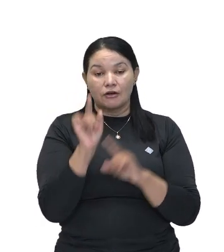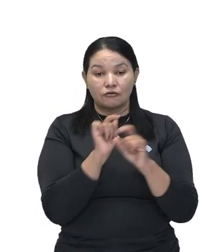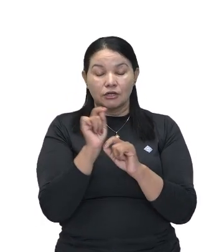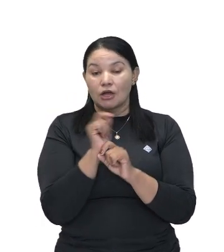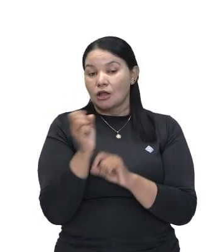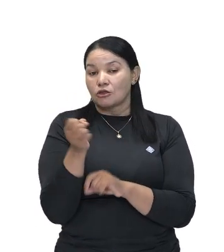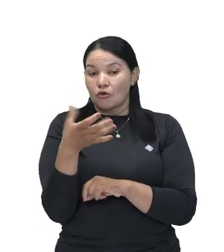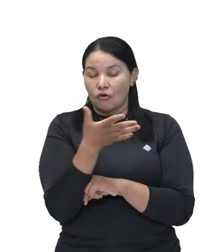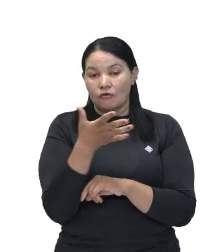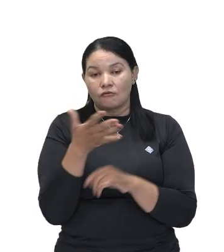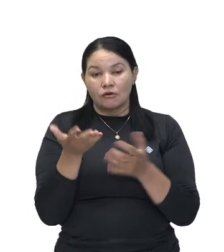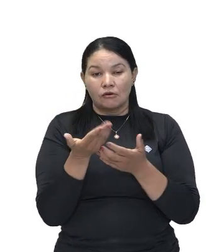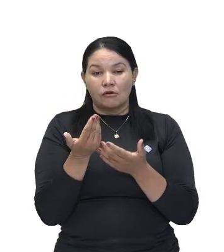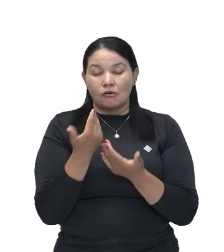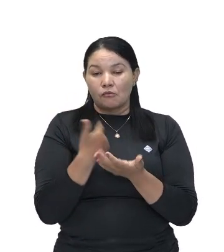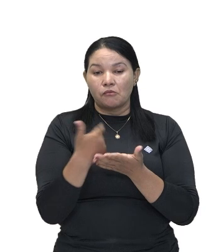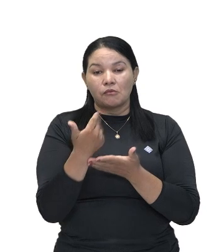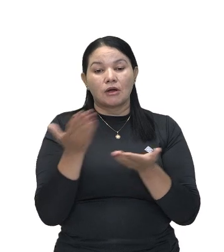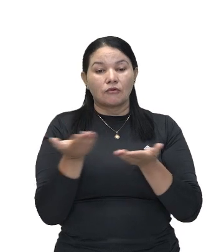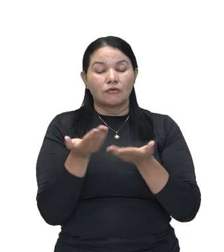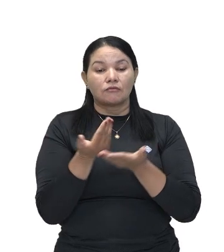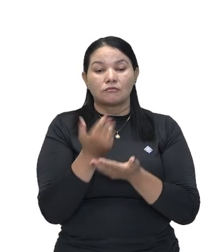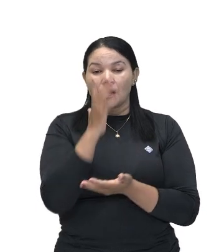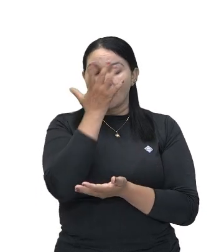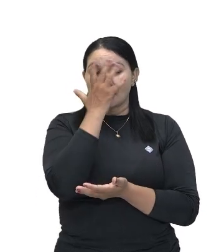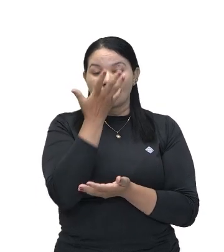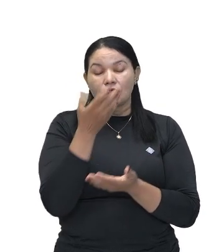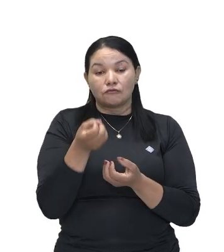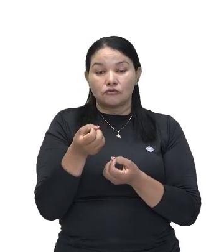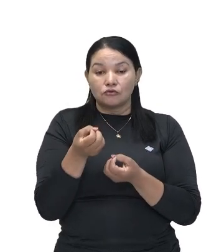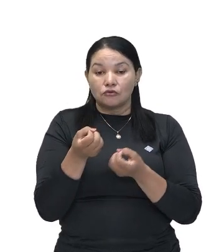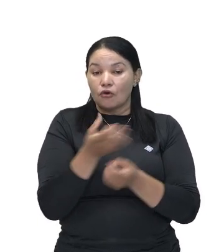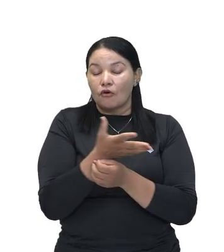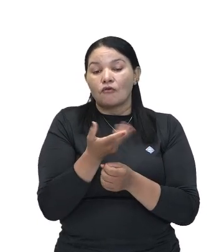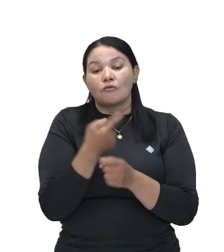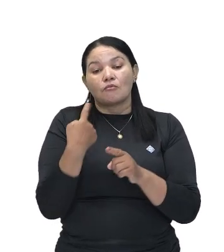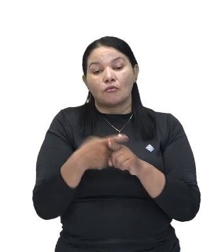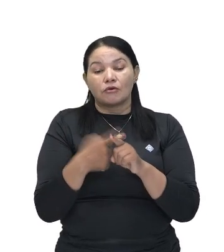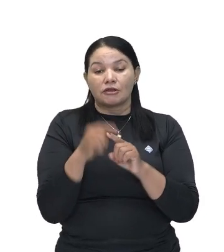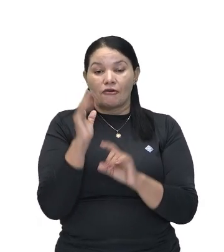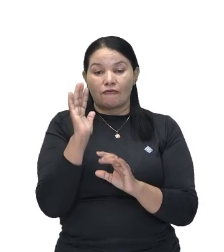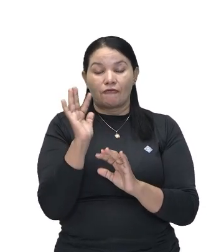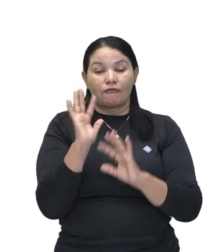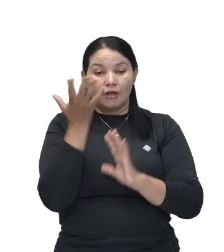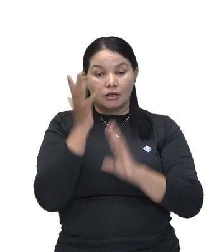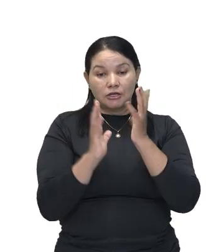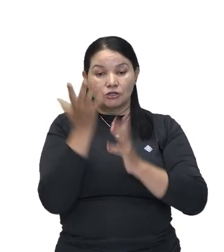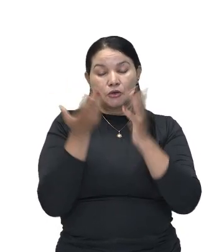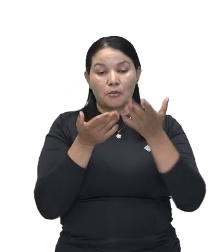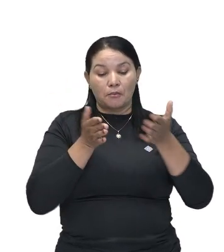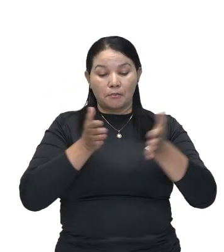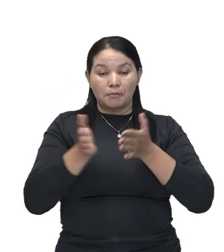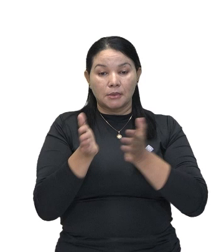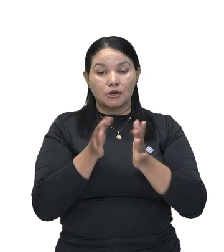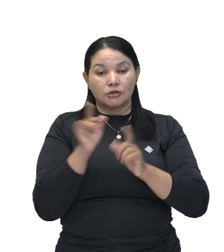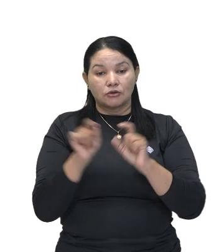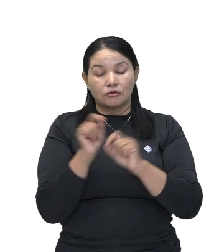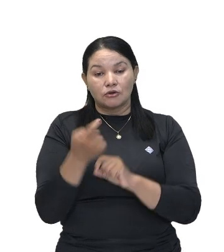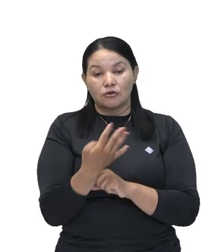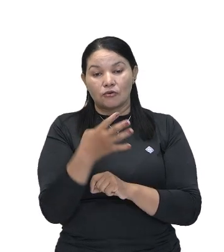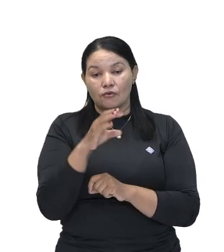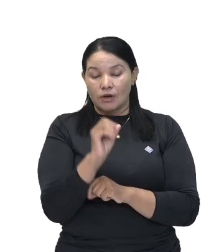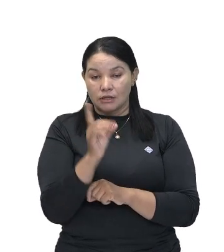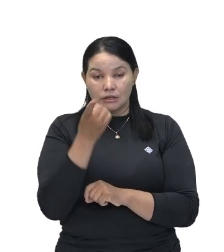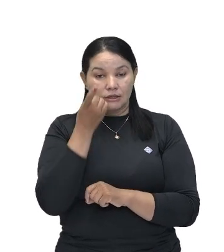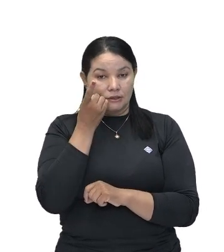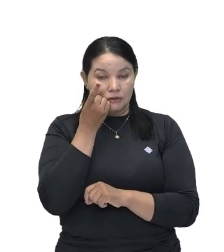longo. É um dos carnavais mais longos, né? Onde se realiza a festa durante um período de 40 dias.